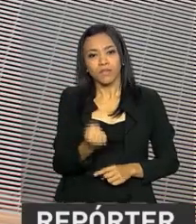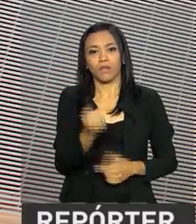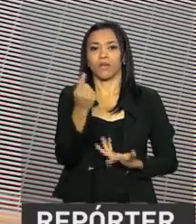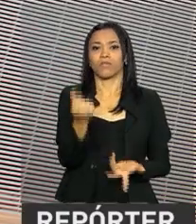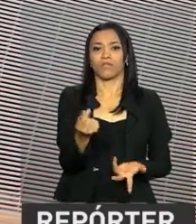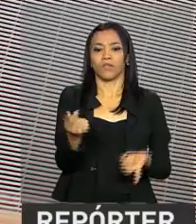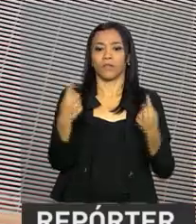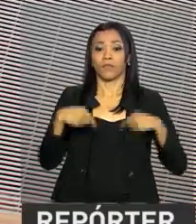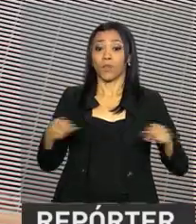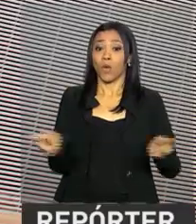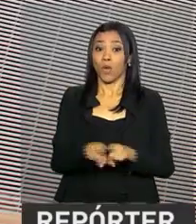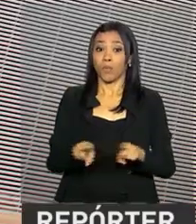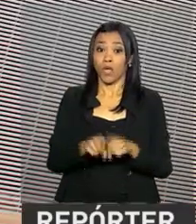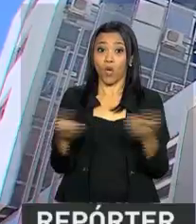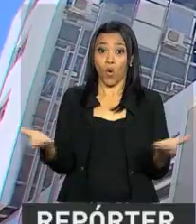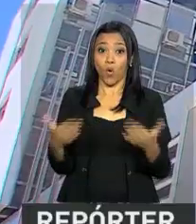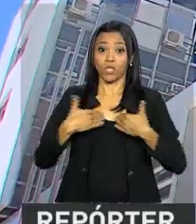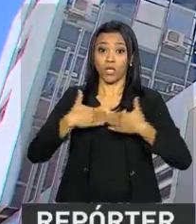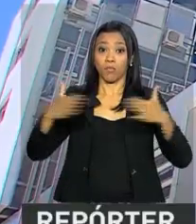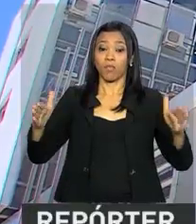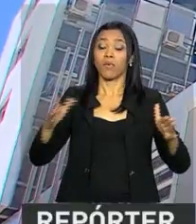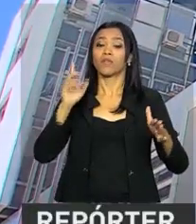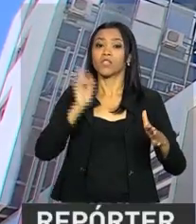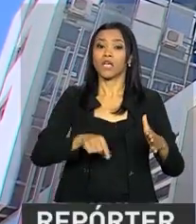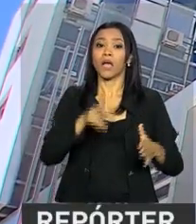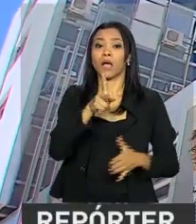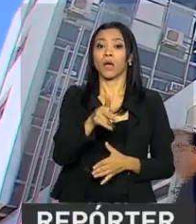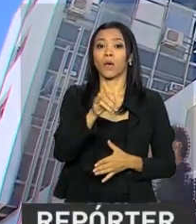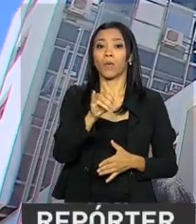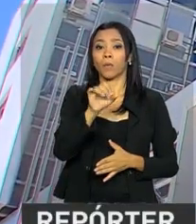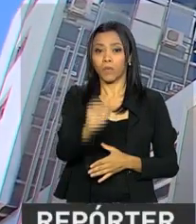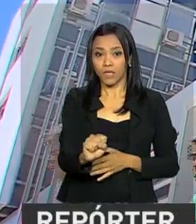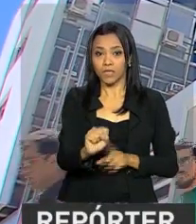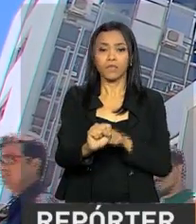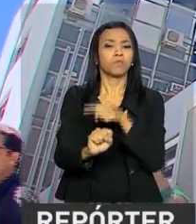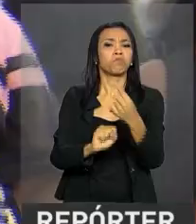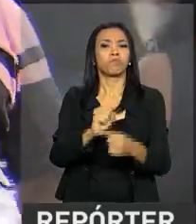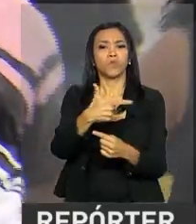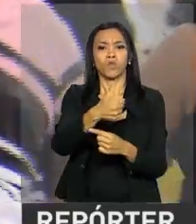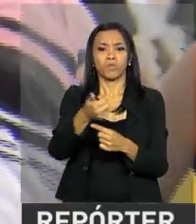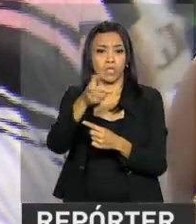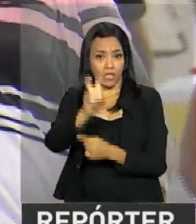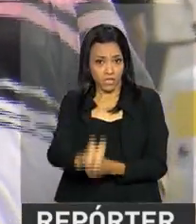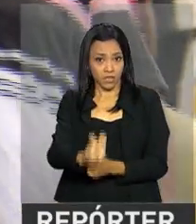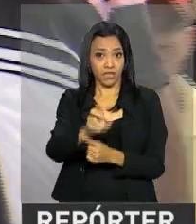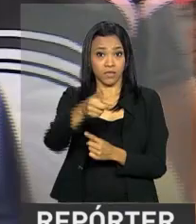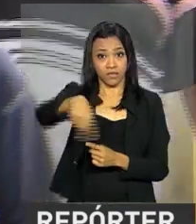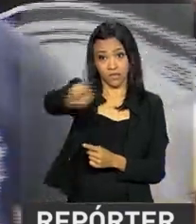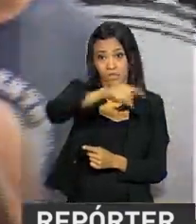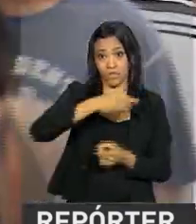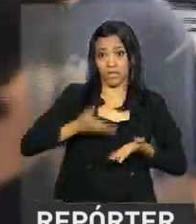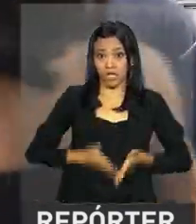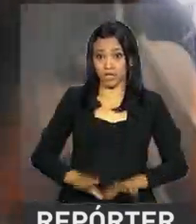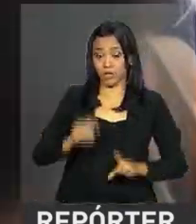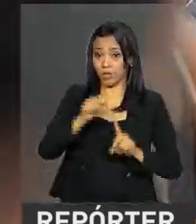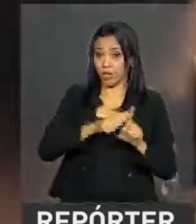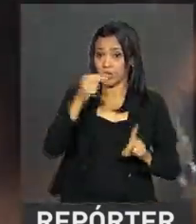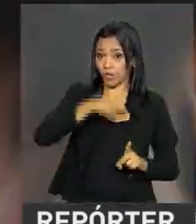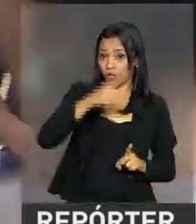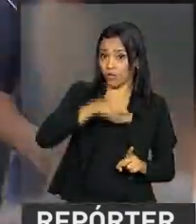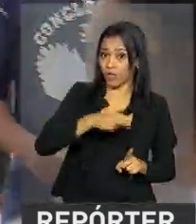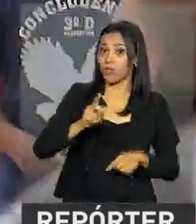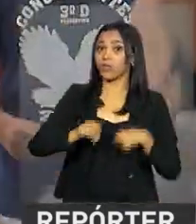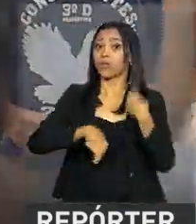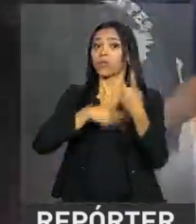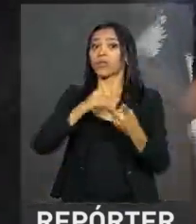de hoje está liberado também o pagamento do abono salarial PIS-PASEP ano base 2015, para os trabalhadores nascidos no mês de novembro e